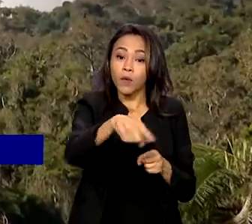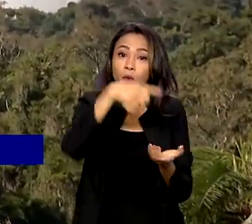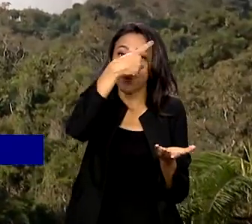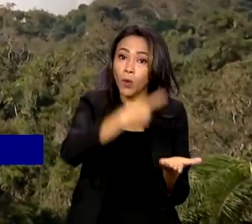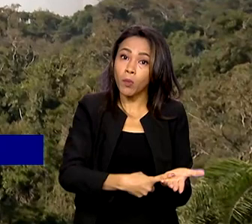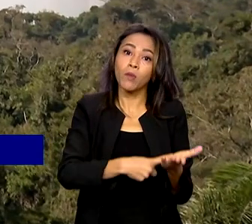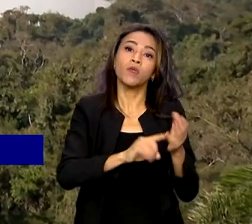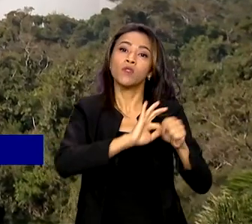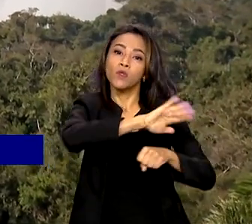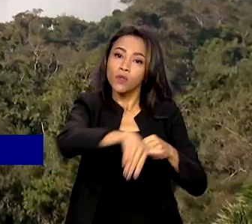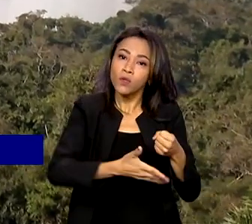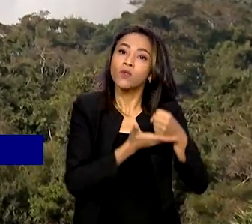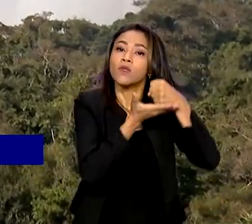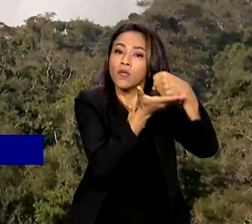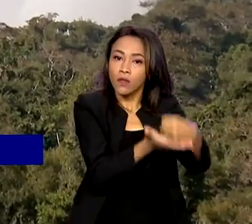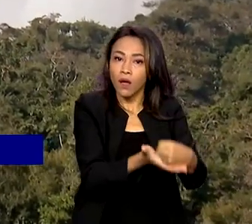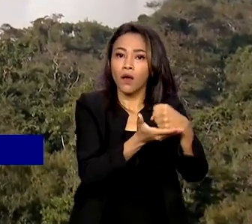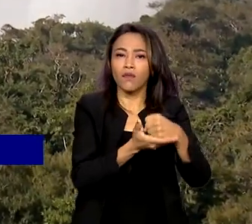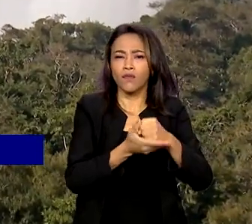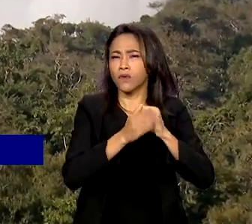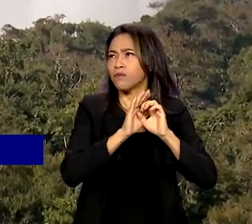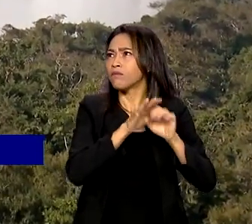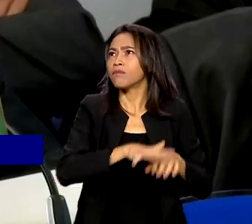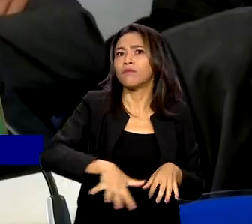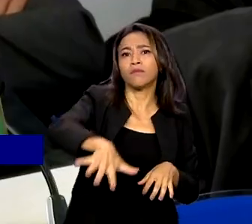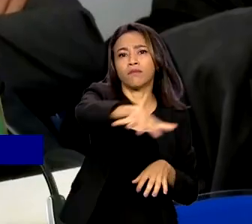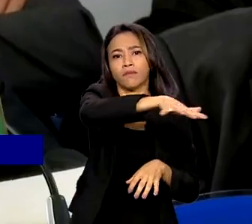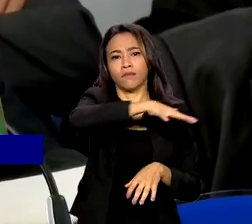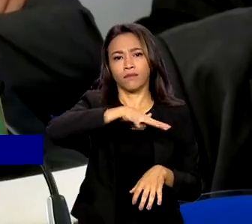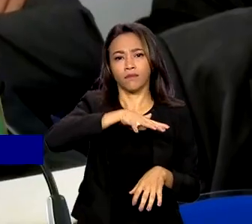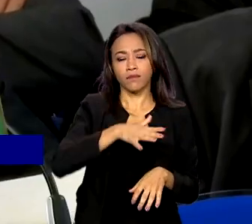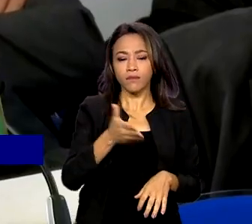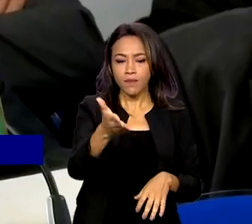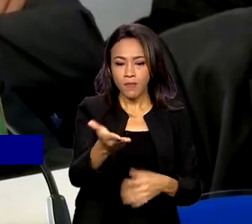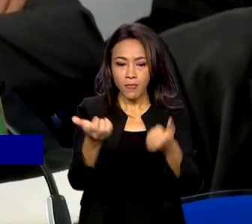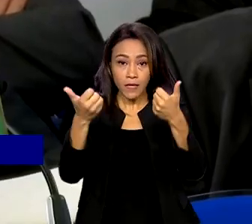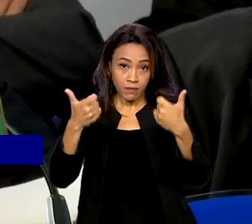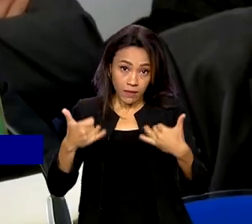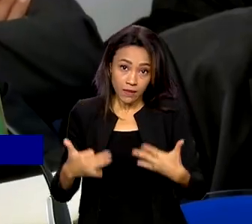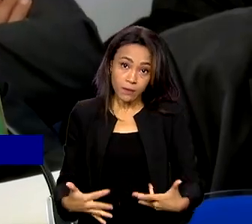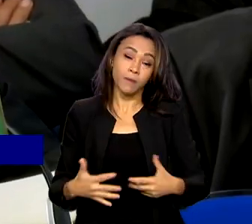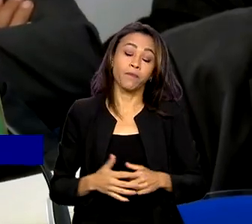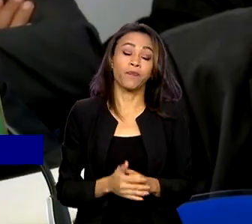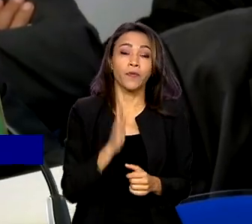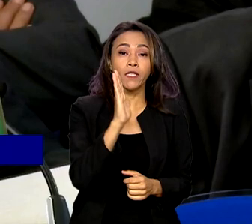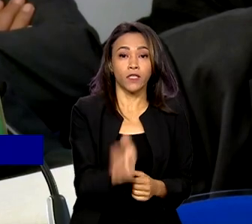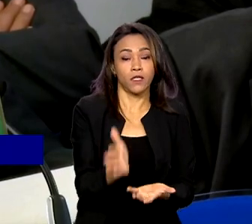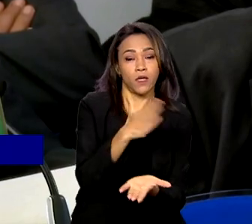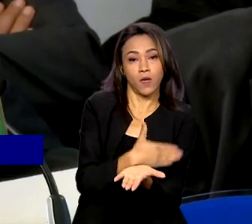um desenvolvimento sustentável em toda a região. Iniciamos exercício